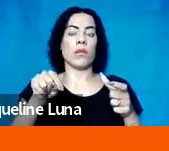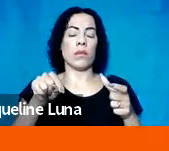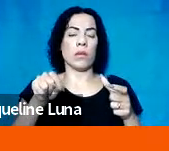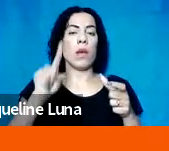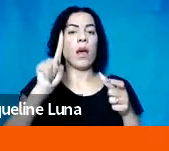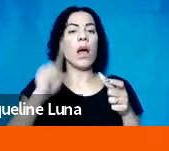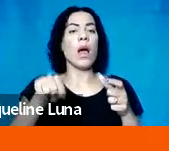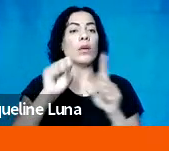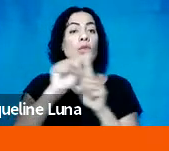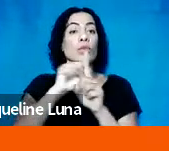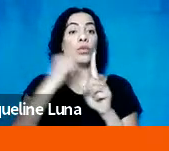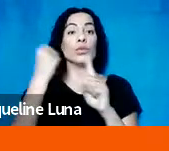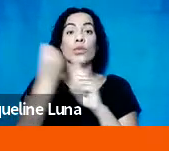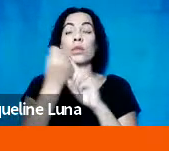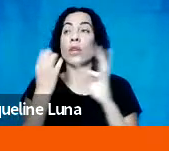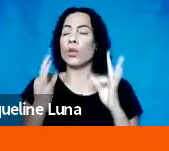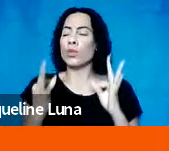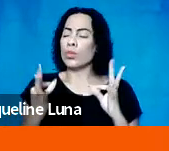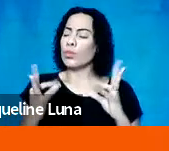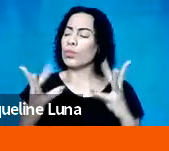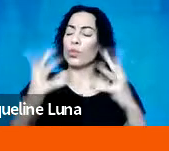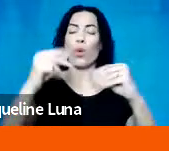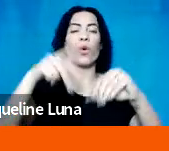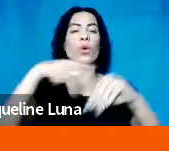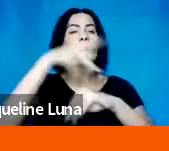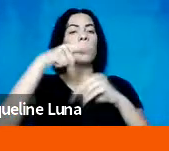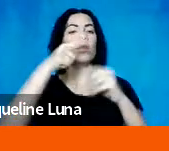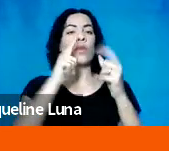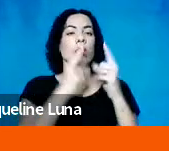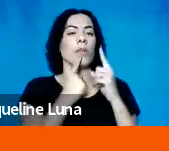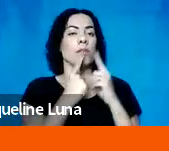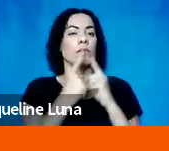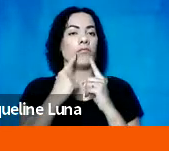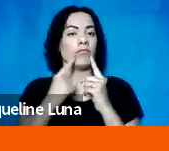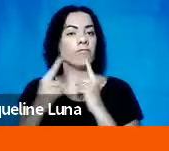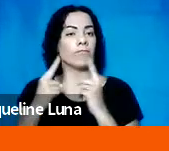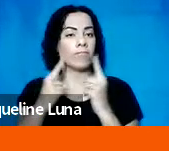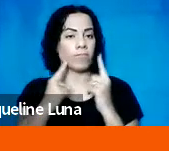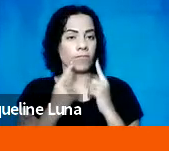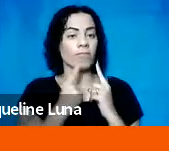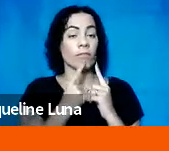a sociedade em todo o país dialogue, né? E